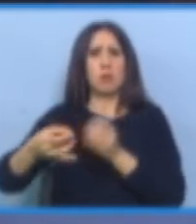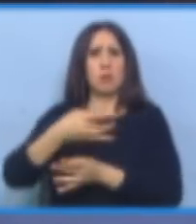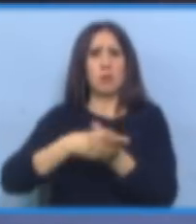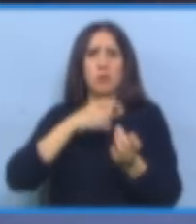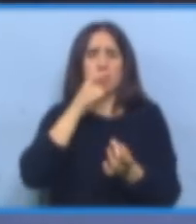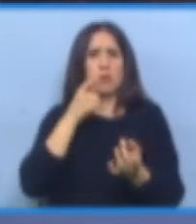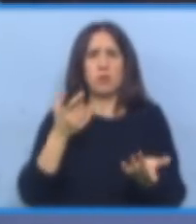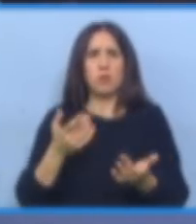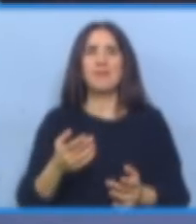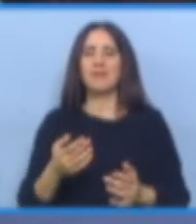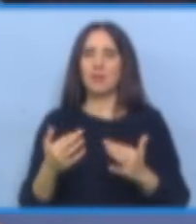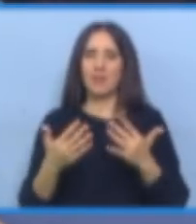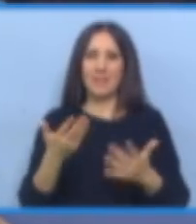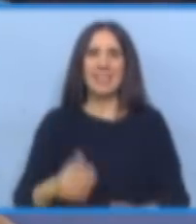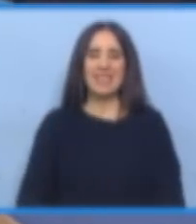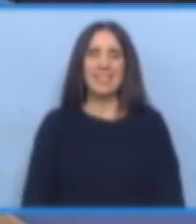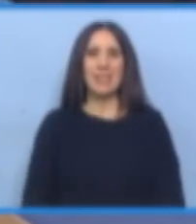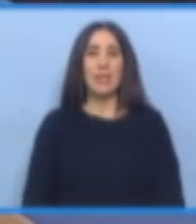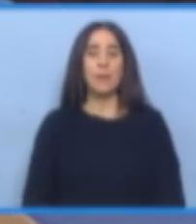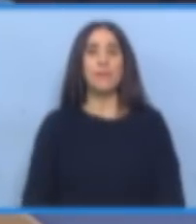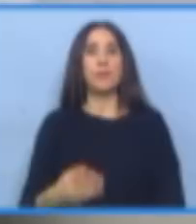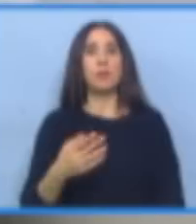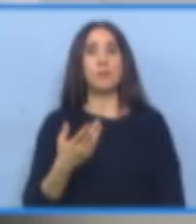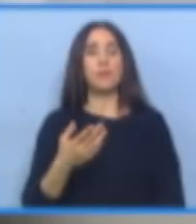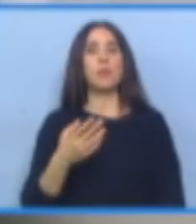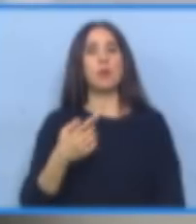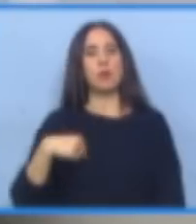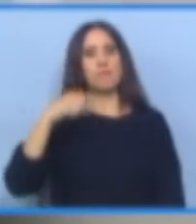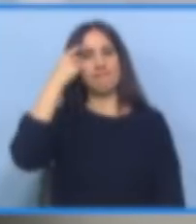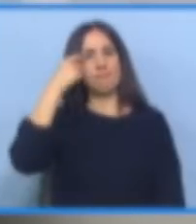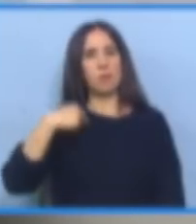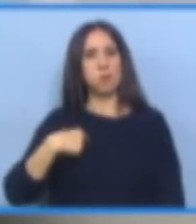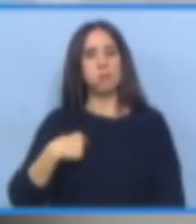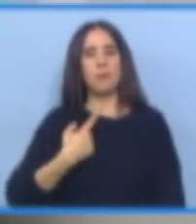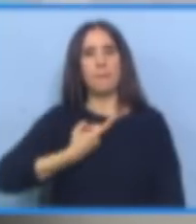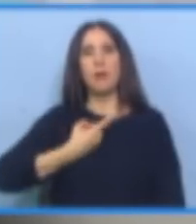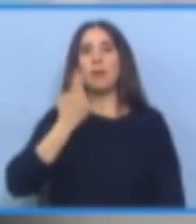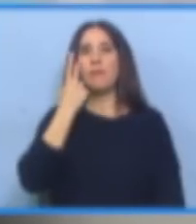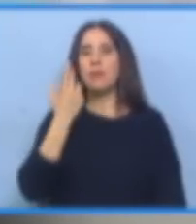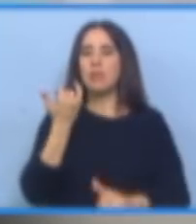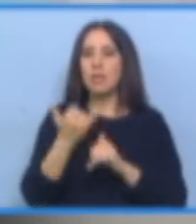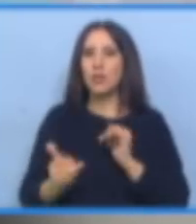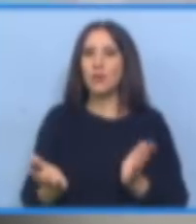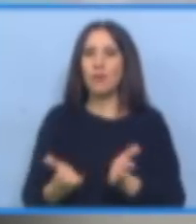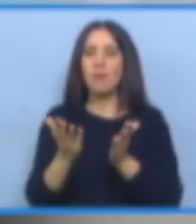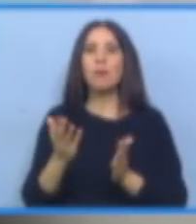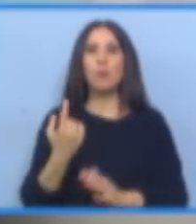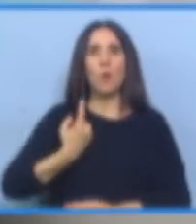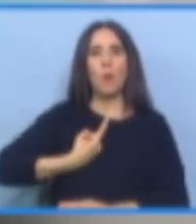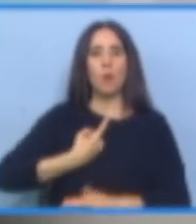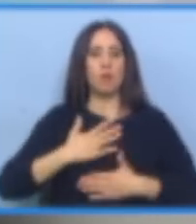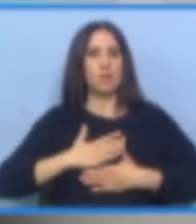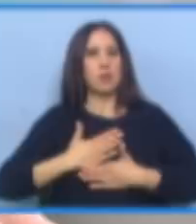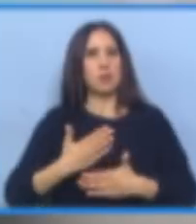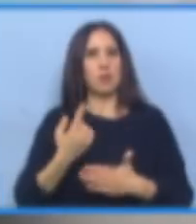Compromisso. Sim. E então, esta necessidade de tomarmos consciência que é preciso viver e correr o risco que esta missão, que esta